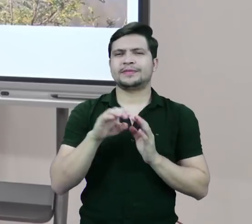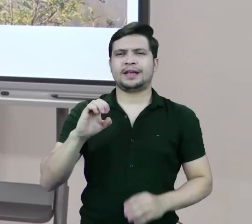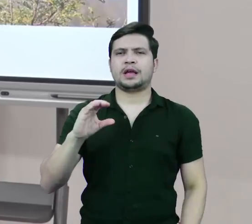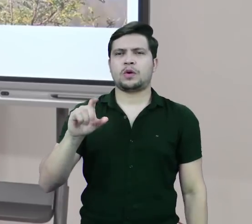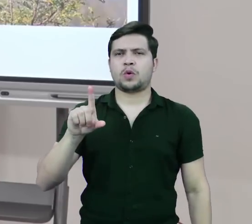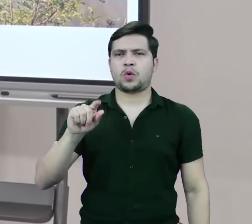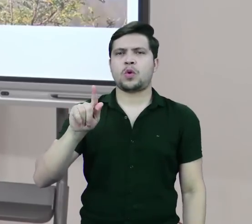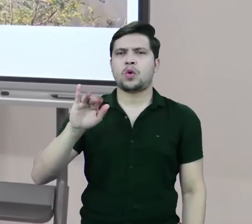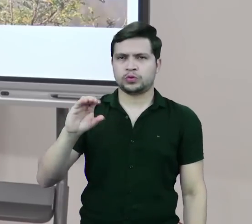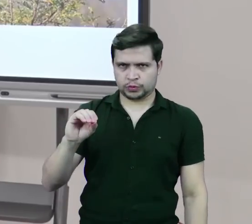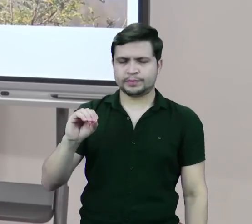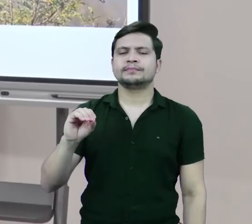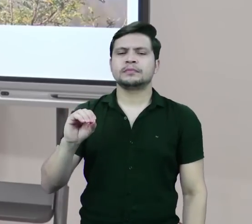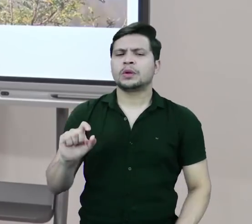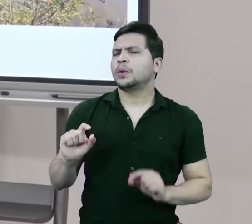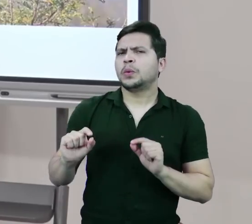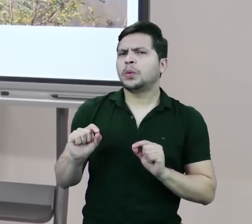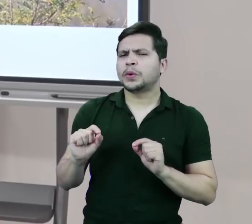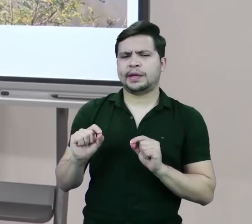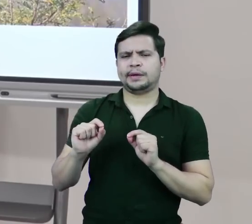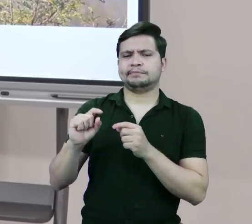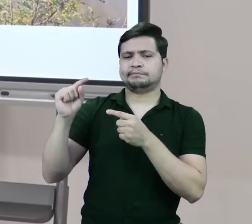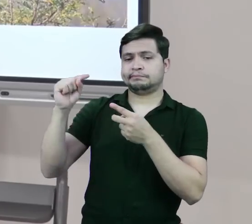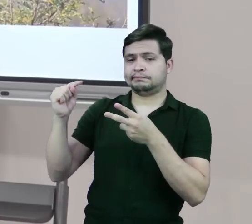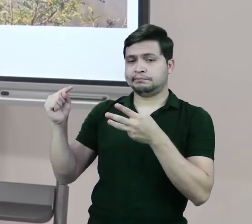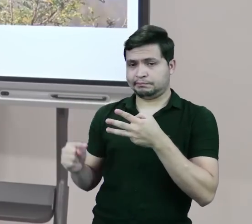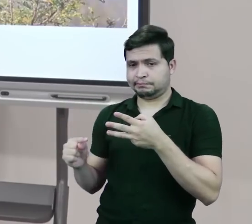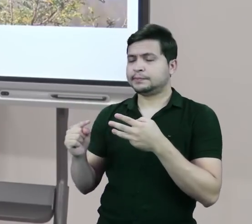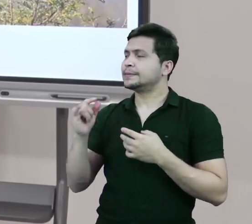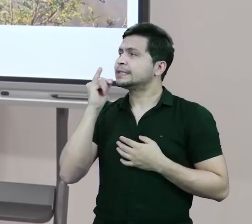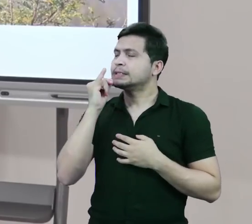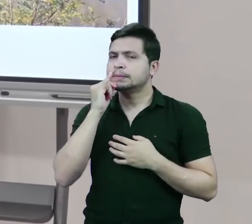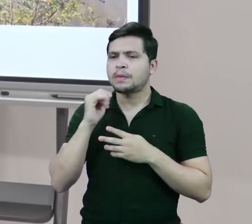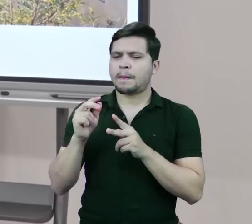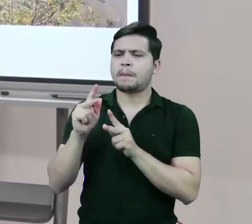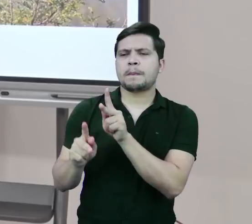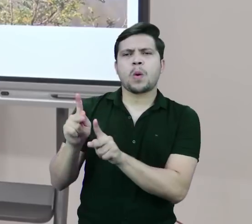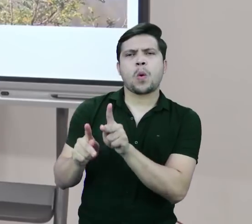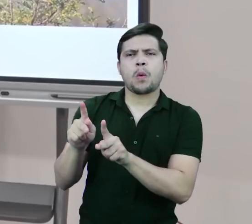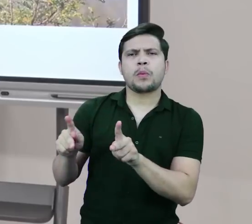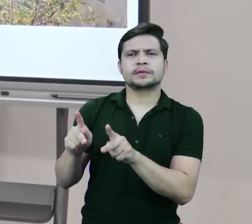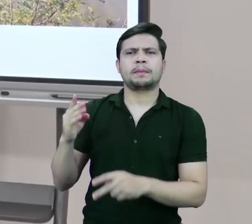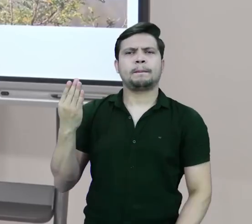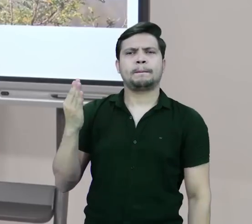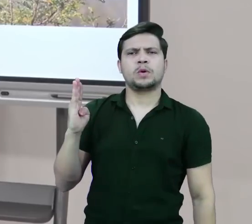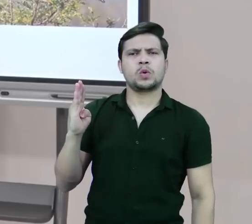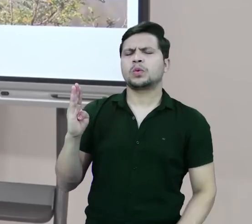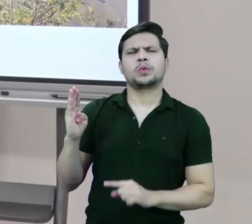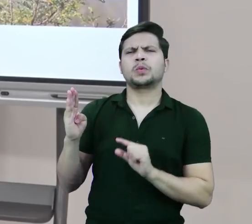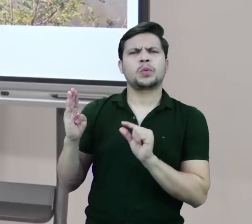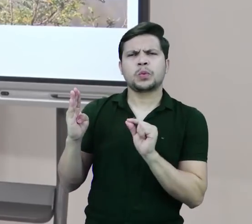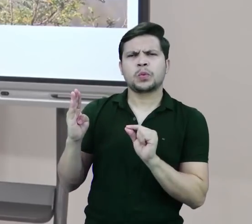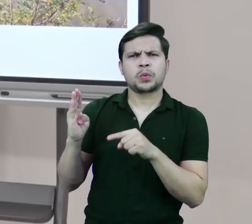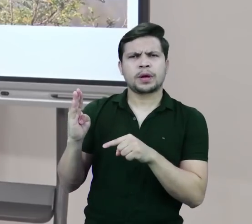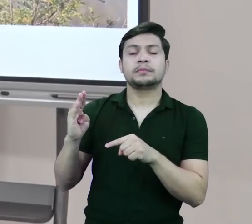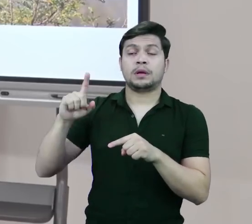aqui o conceito de população biológica, comunidade e ecossistema. Né? Na ecologia, o que seria uma população